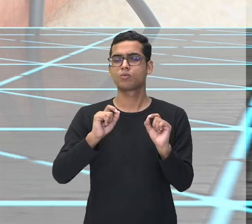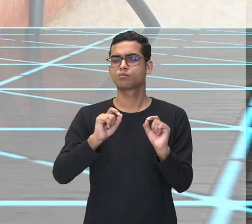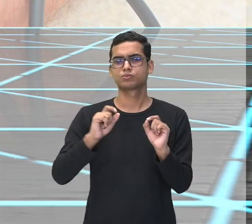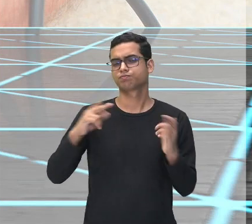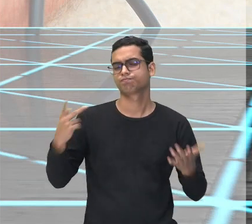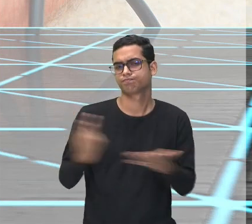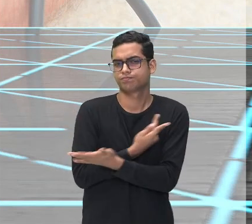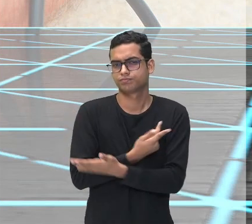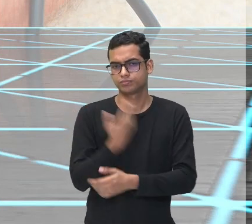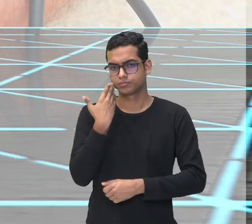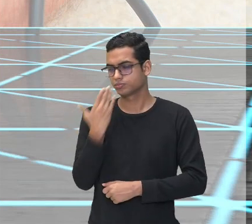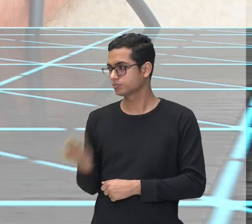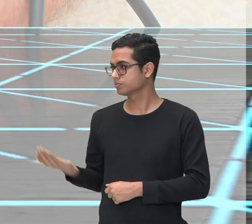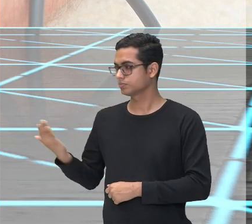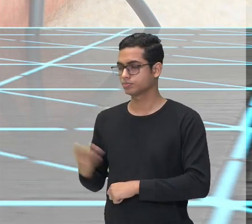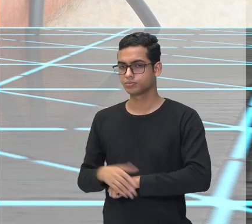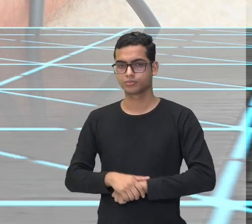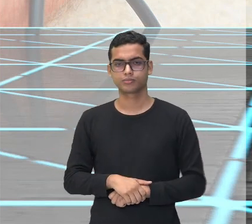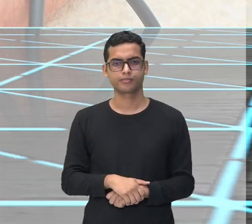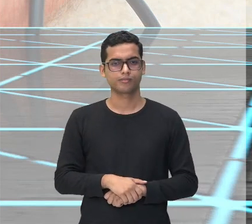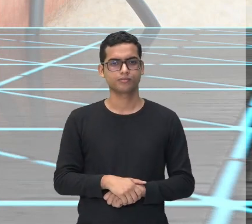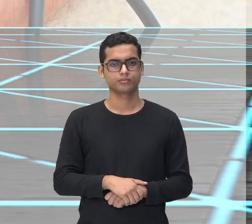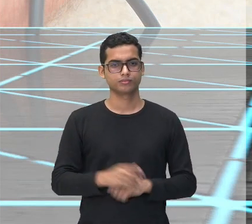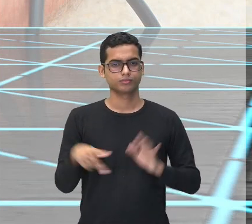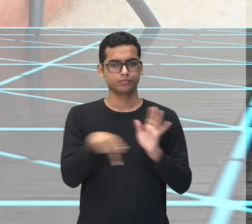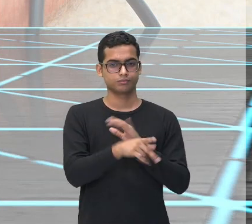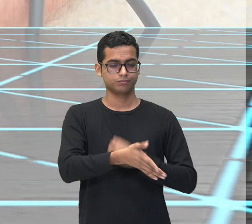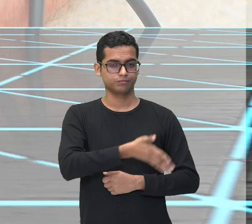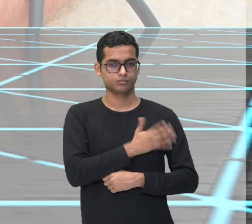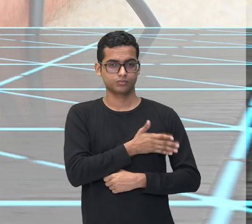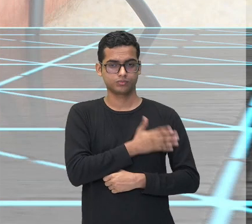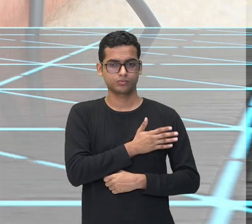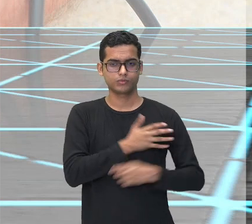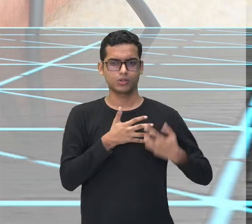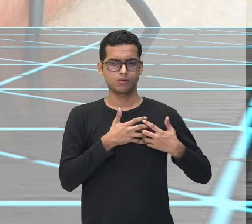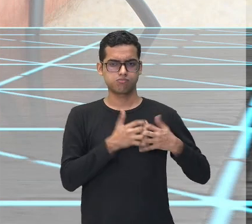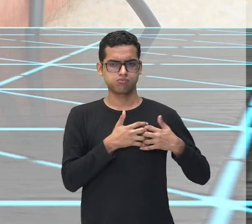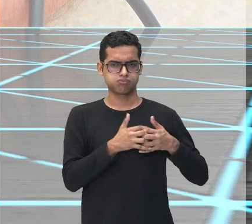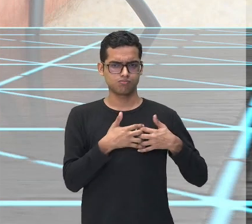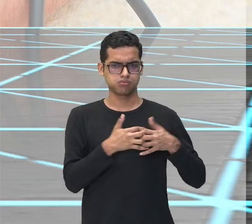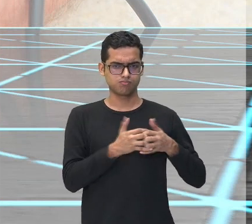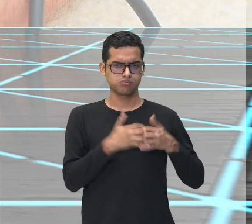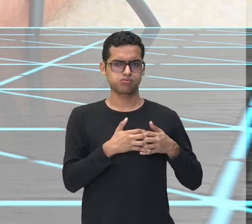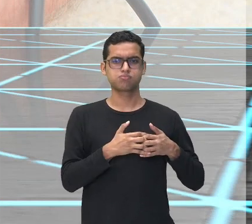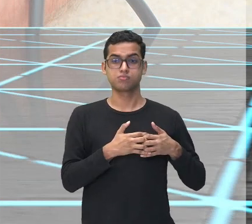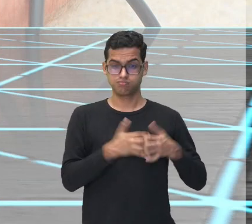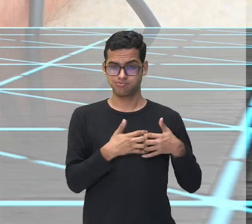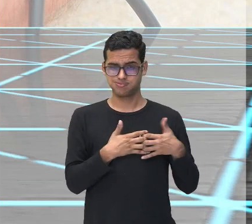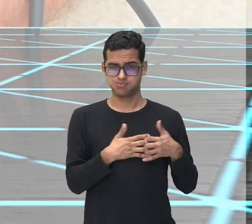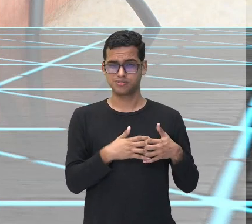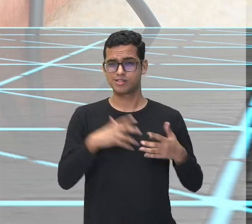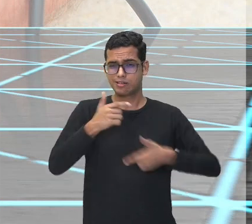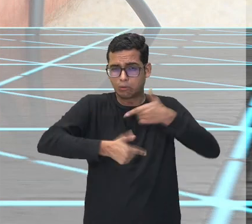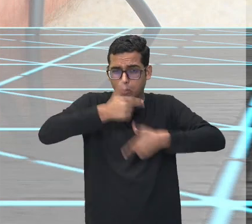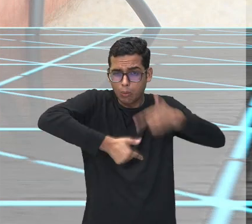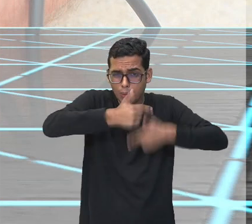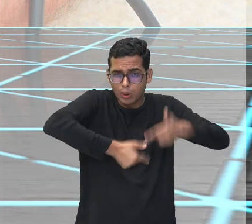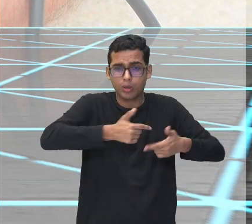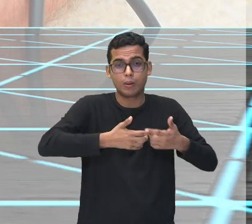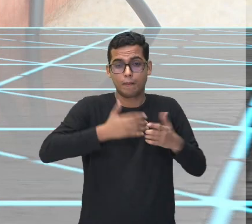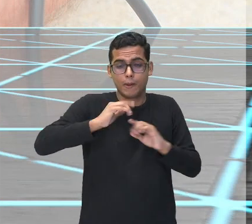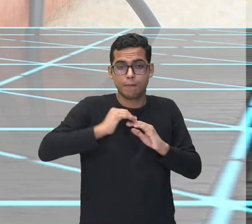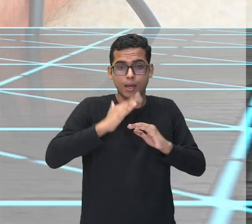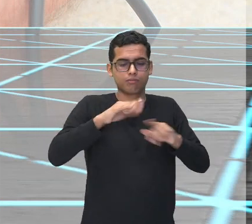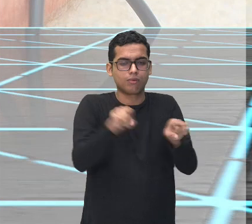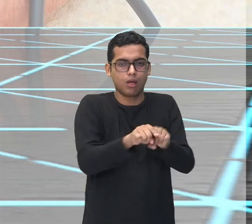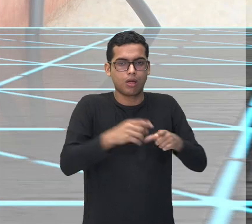A pressão ela faz alta, ela faz com que o coração ele trabalhe com muito mais esforço para poder bombear o sangue normalmente no corpo,